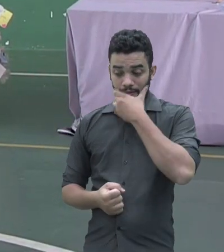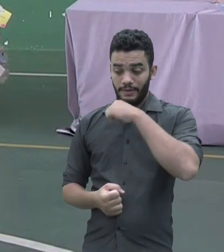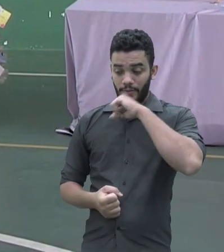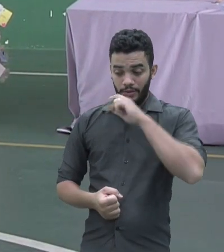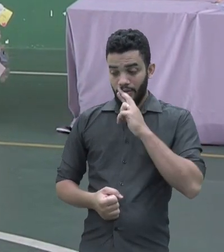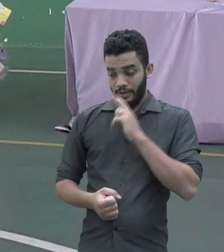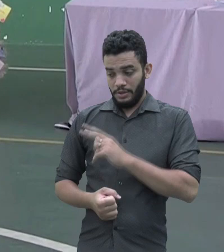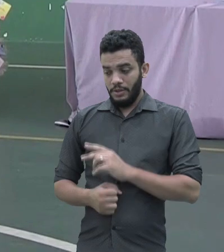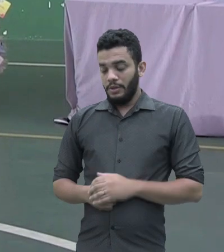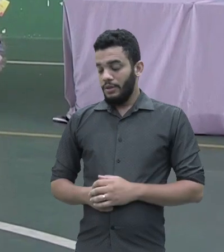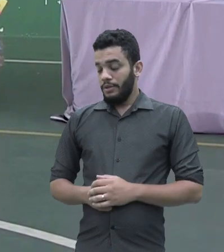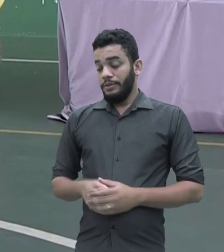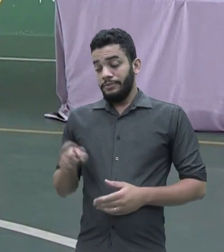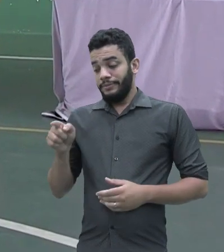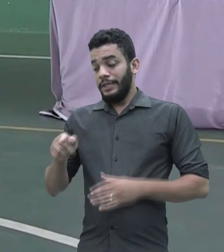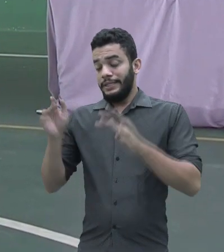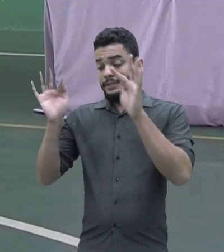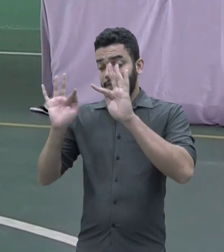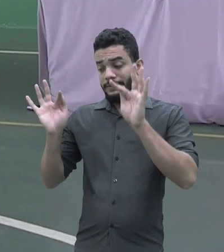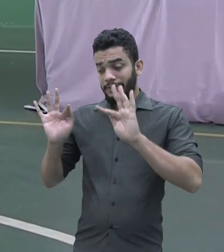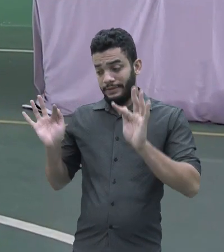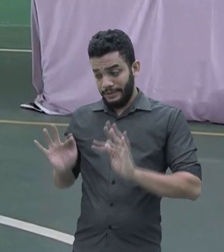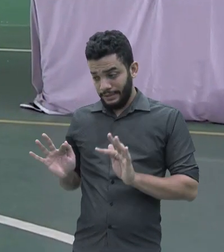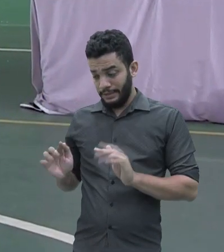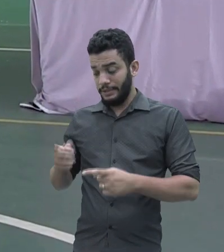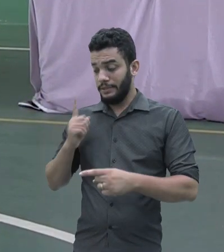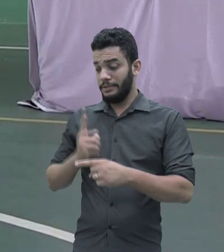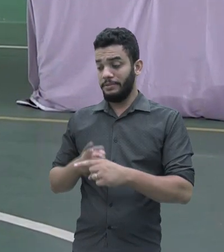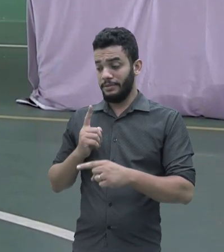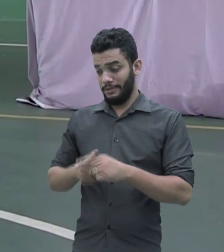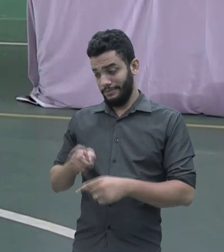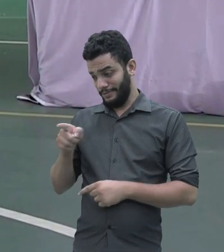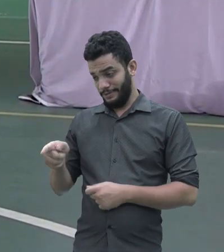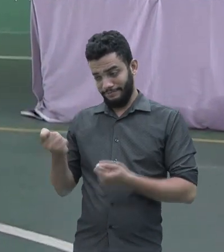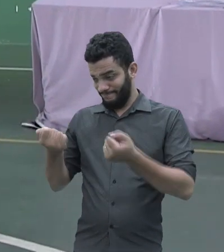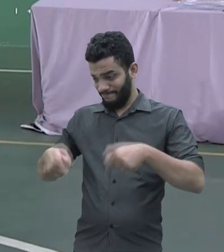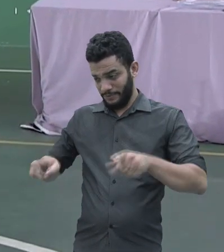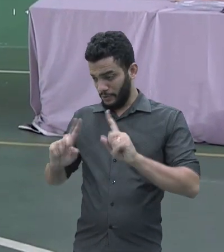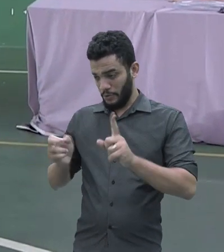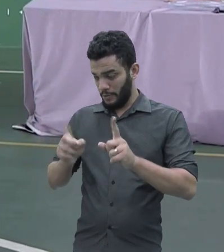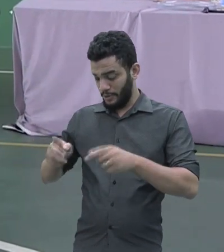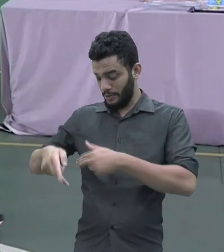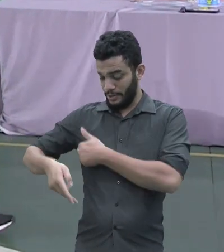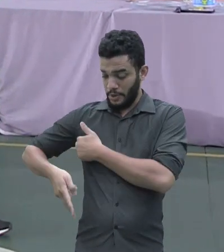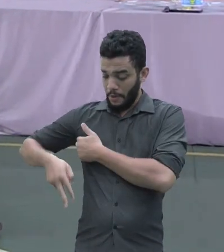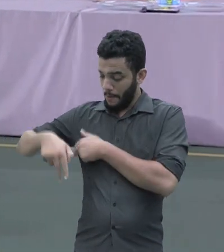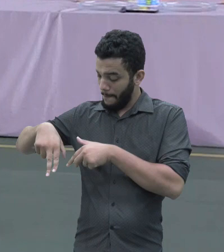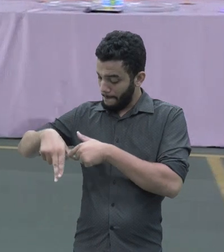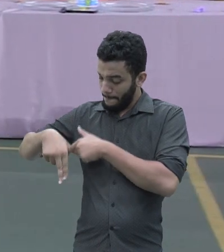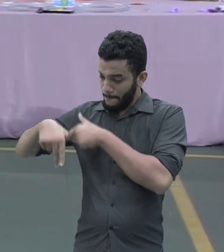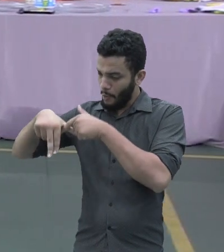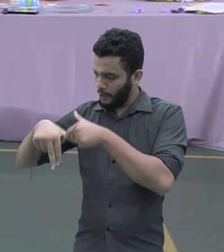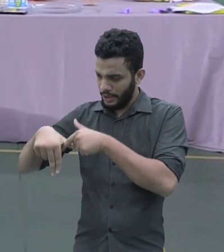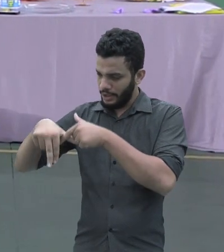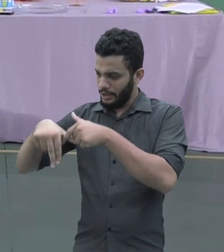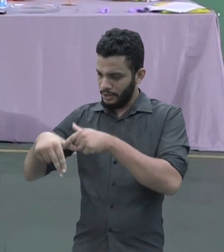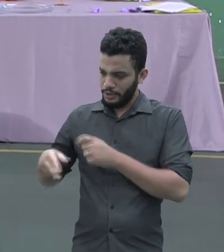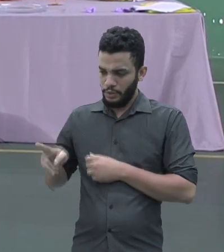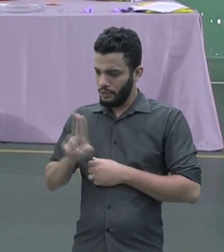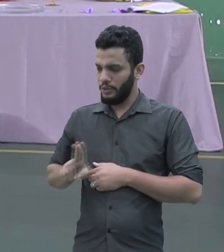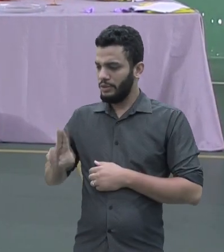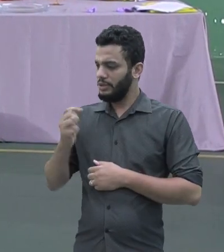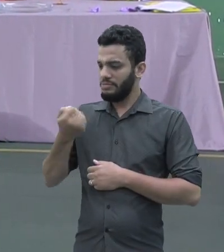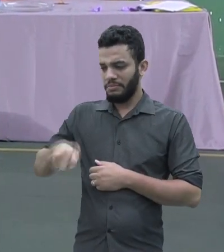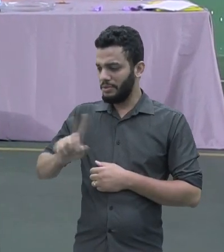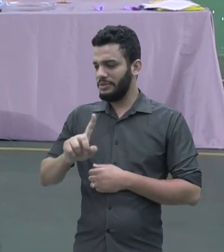ficar feliz porque você não precisa usar essa muleta. Então, gente, em tudo na vida da